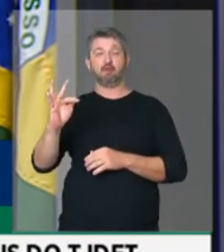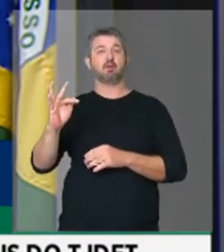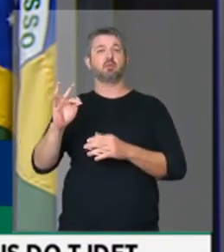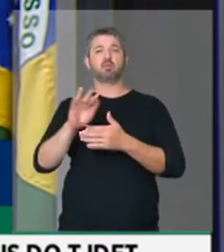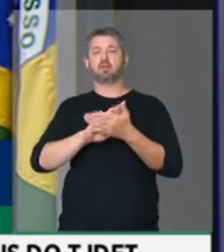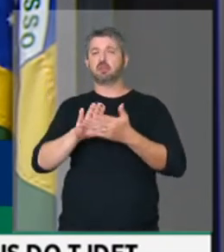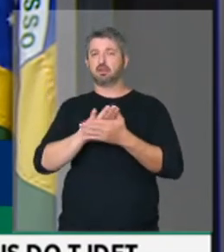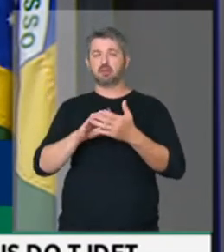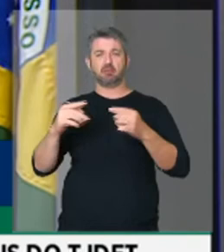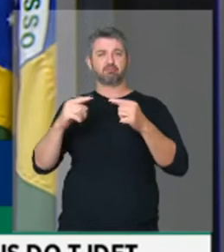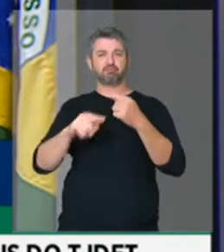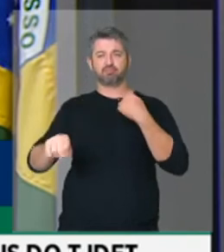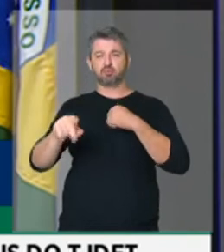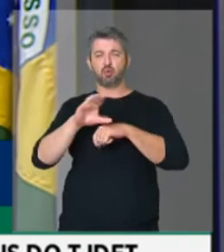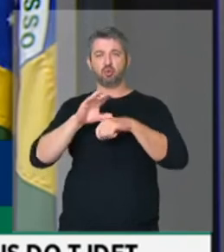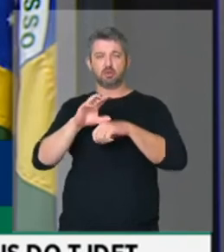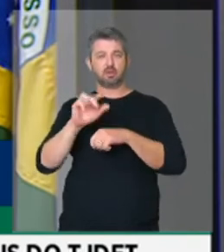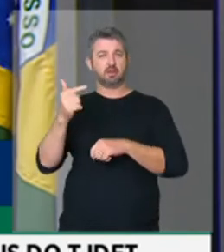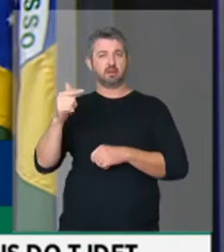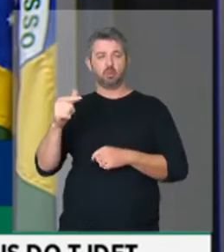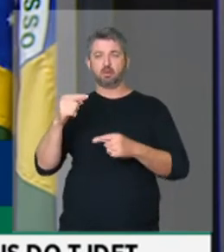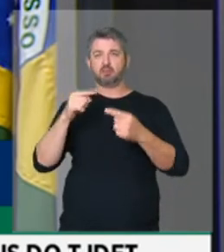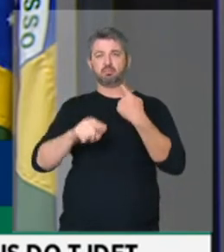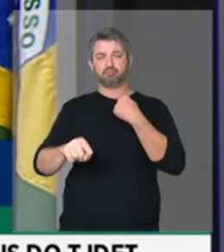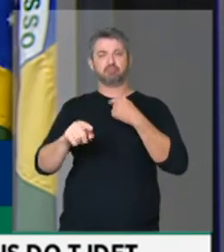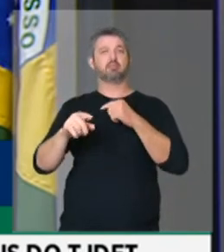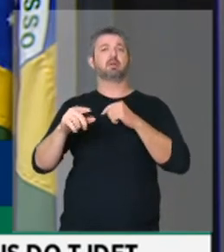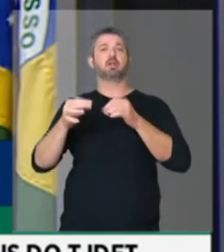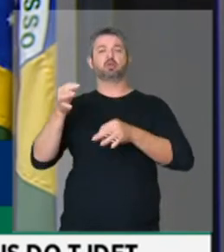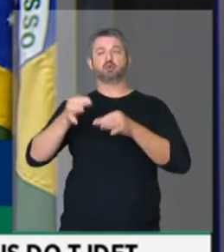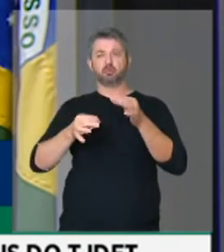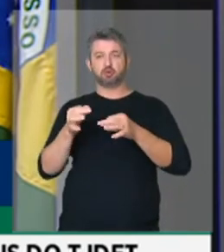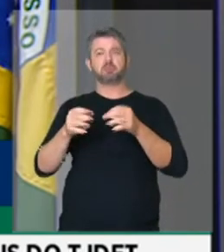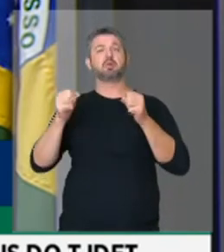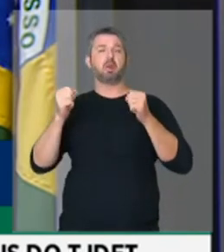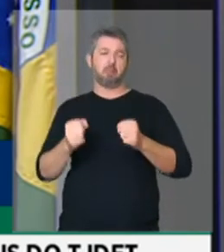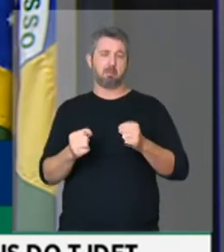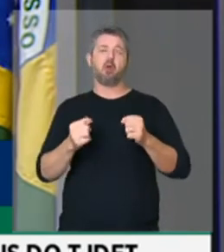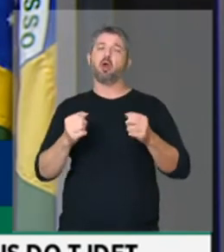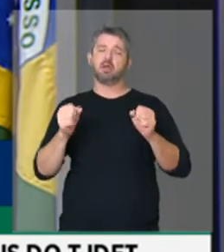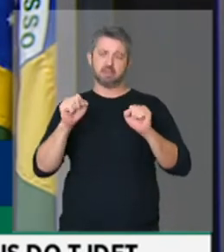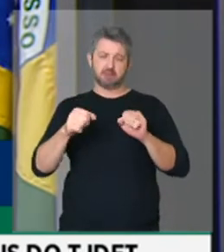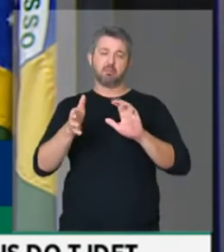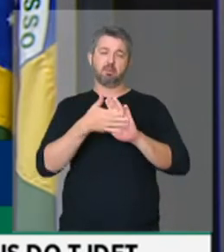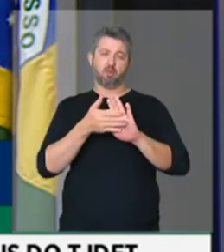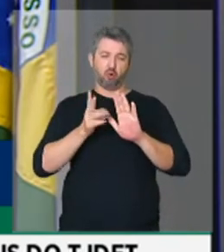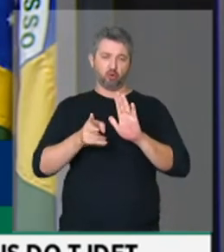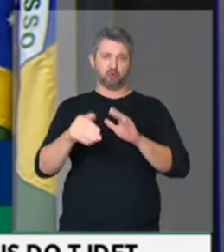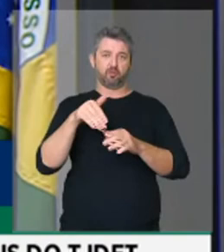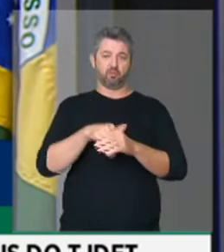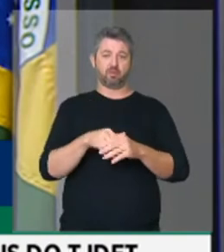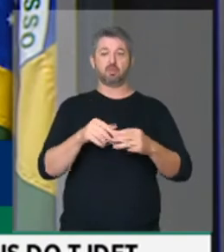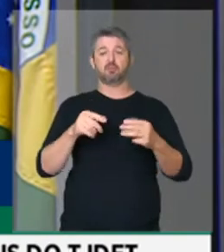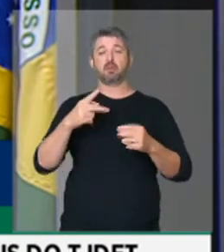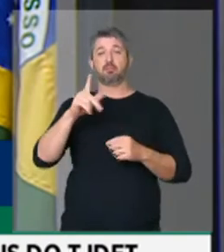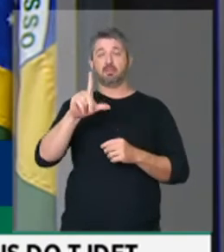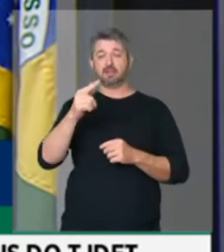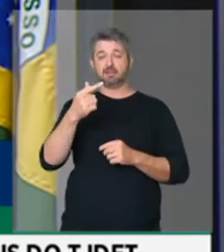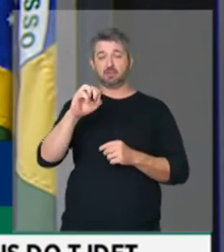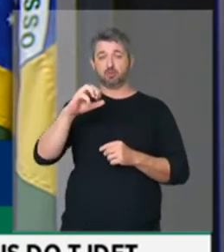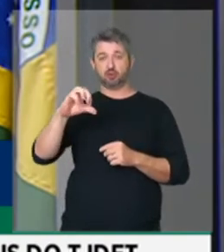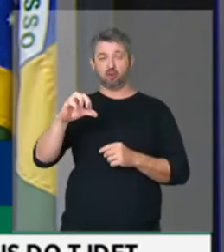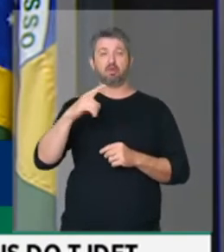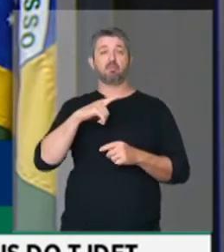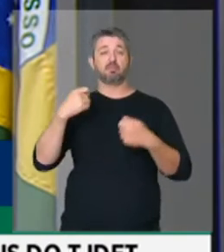de constitucionalidade, juridicidade e técnica legislativa que impeçam a aprovação da proposição. O PL 709/2021 deve, enfim,